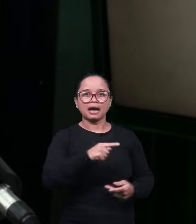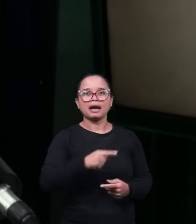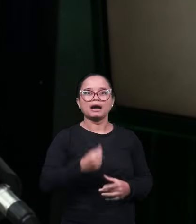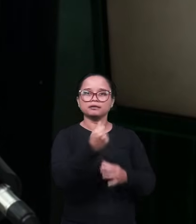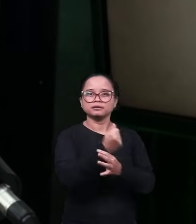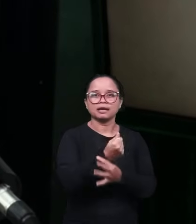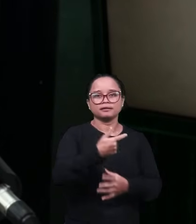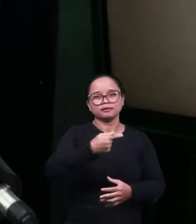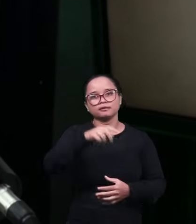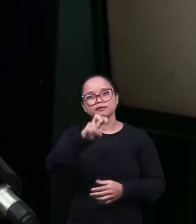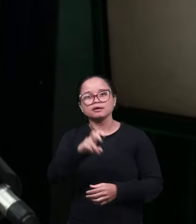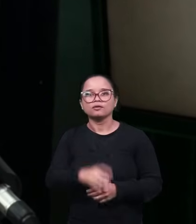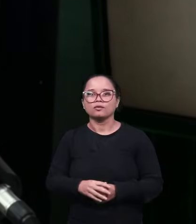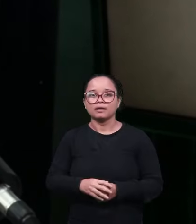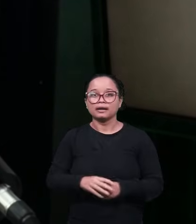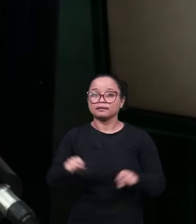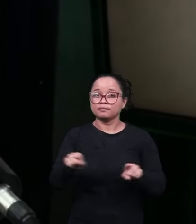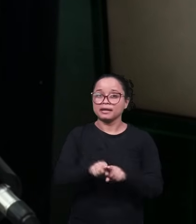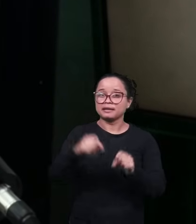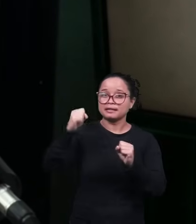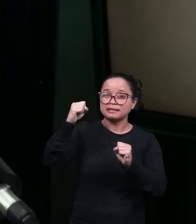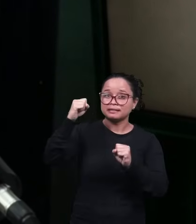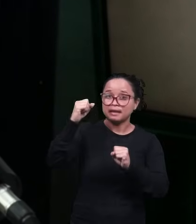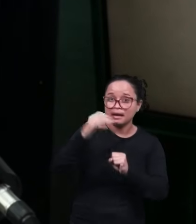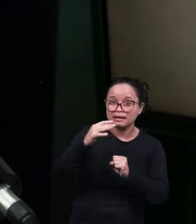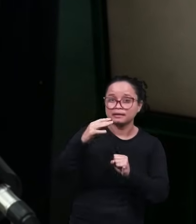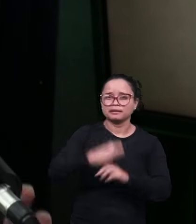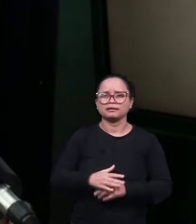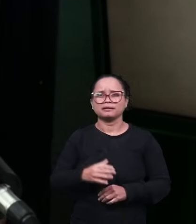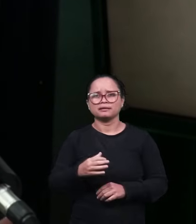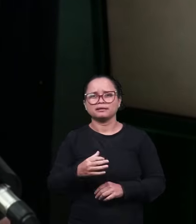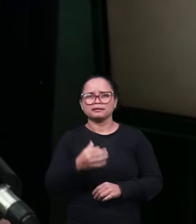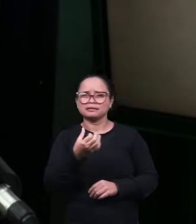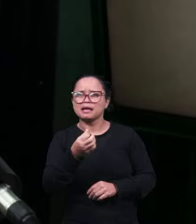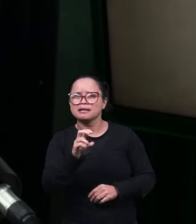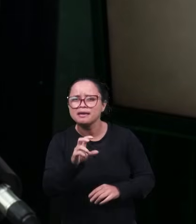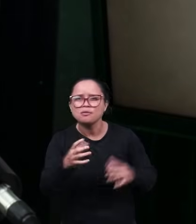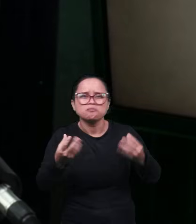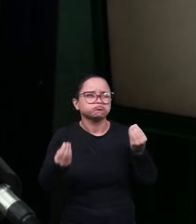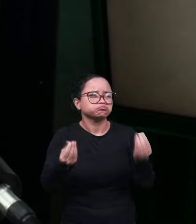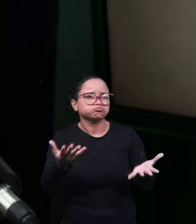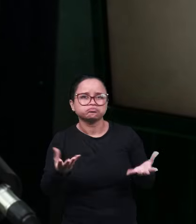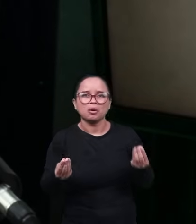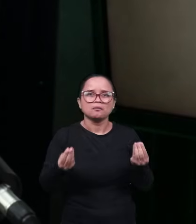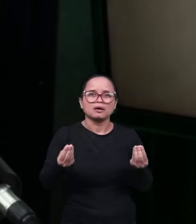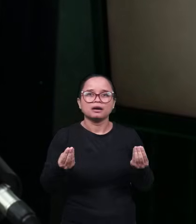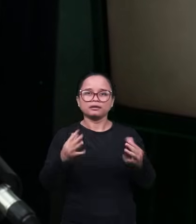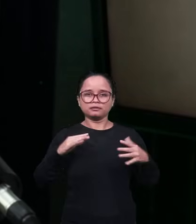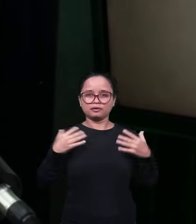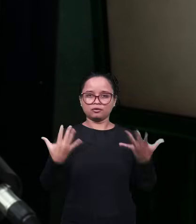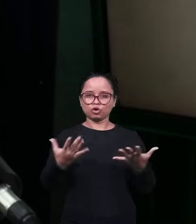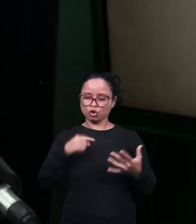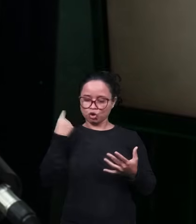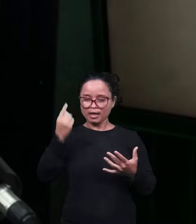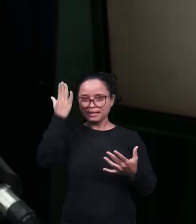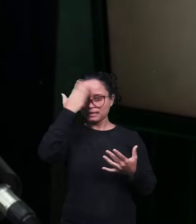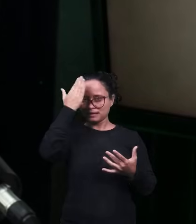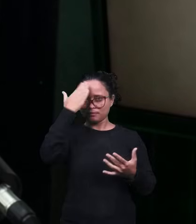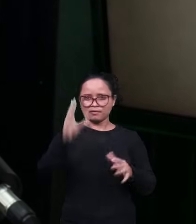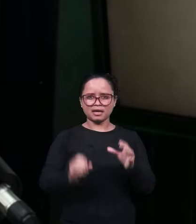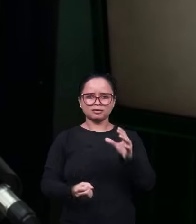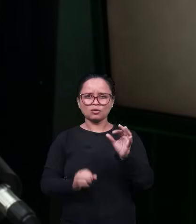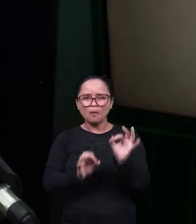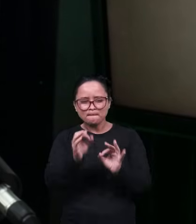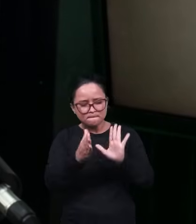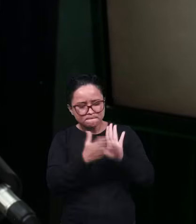75, Sarai tinha 65. Se nós formos analisar aqui, se fosse para nós, no nosso entendimento, elaborar um projeto como esse, de